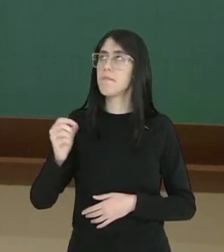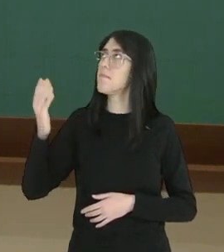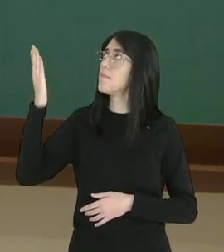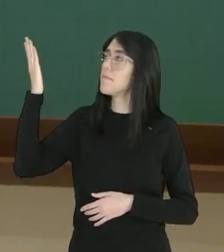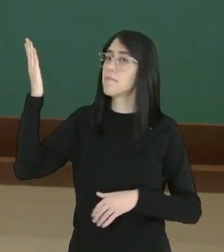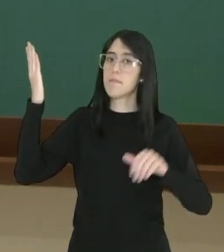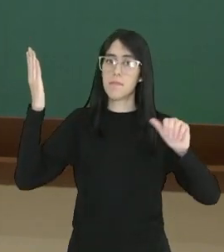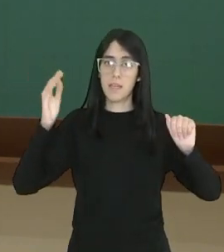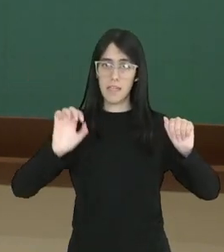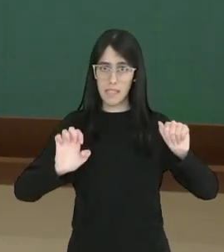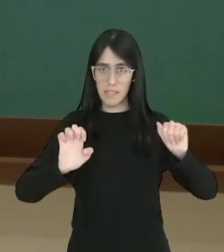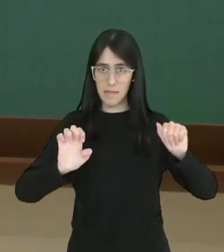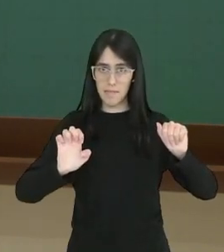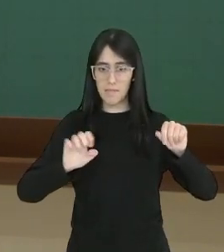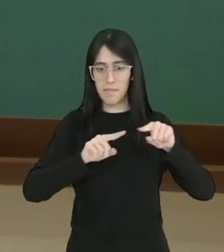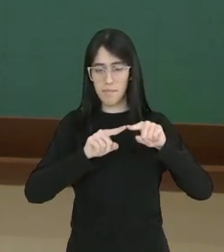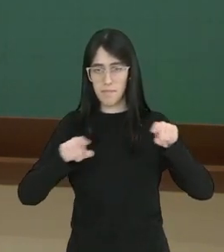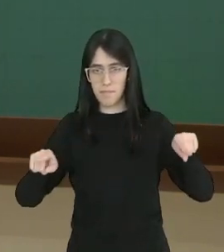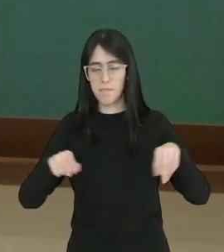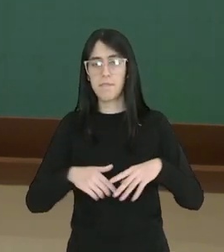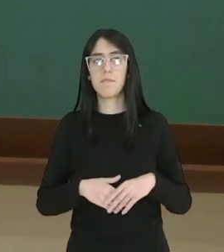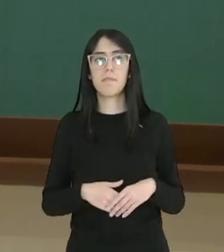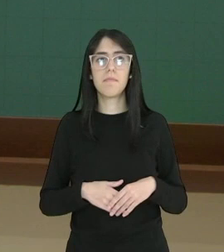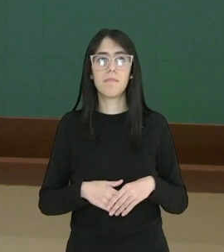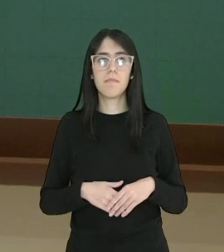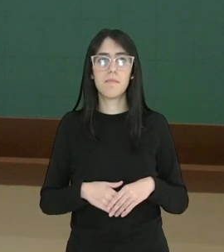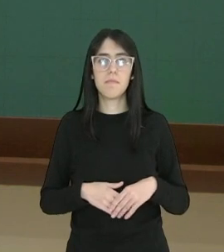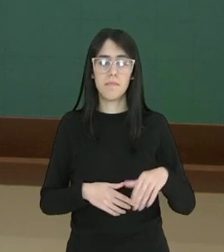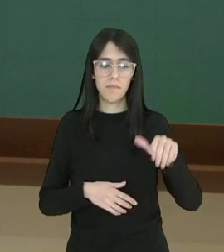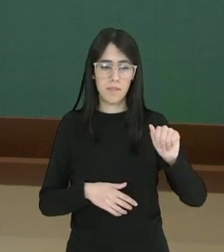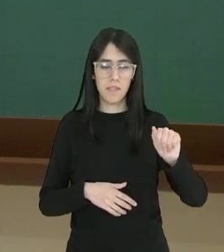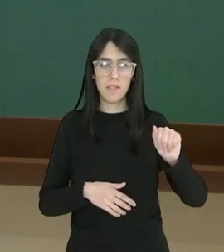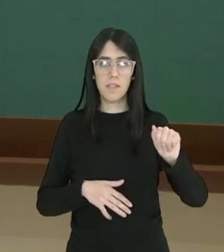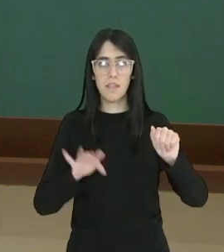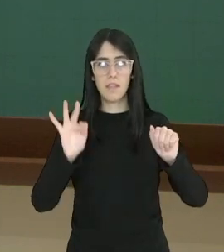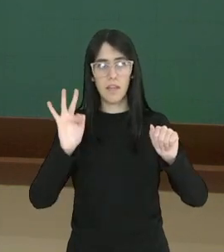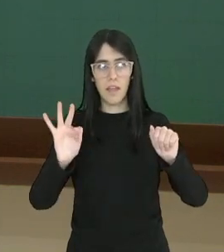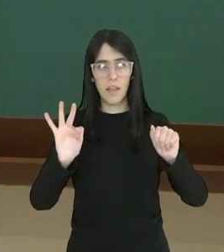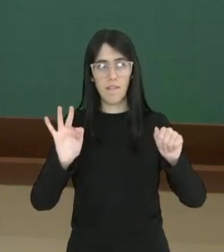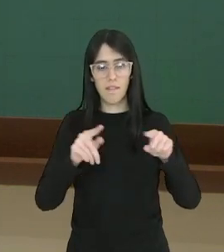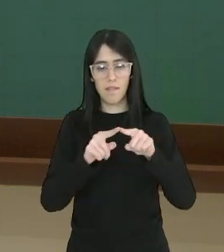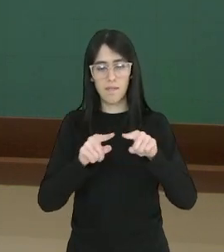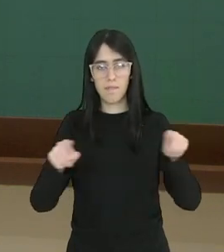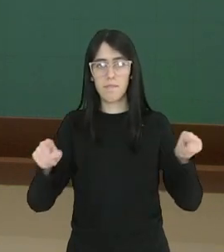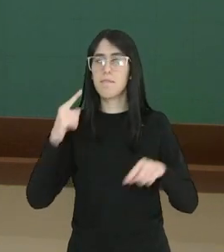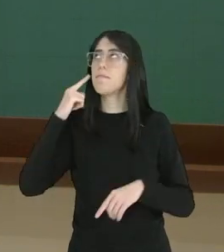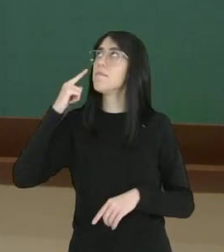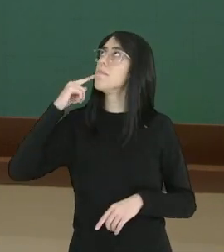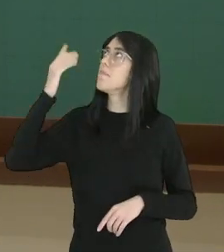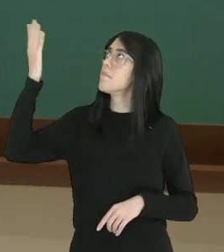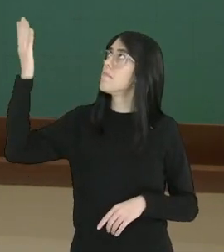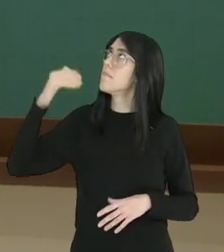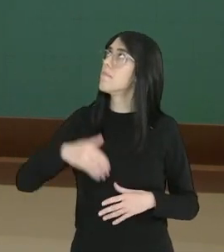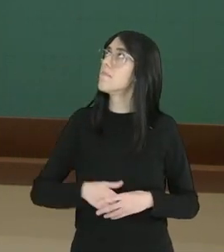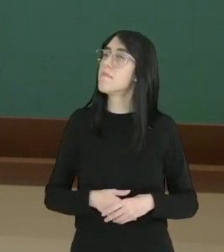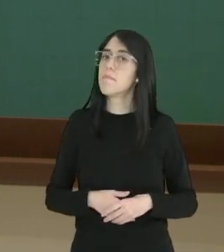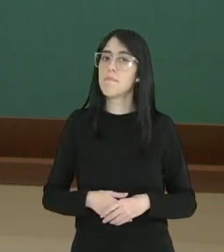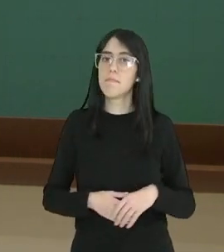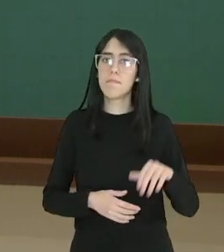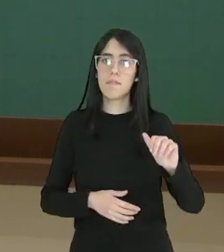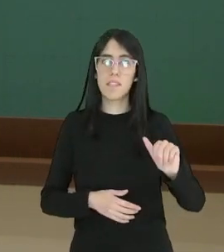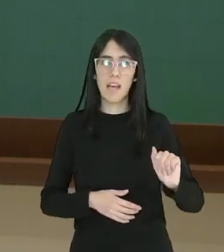segmento AE, o segmento AF, olha lá. Segmento AF, se